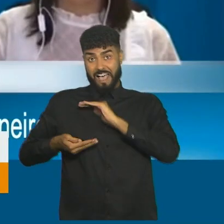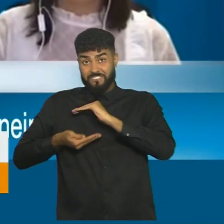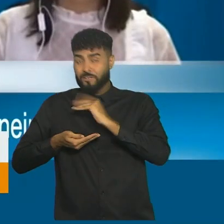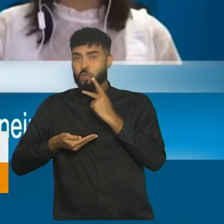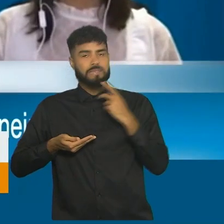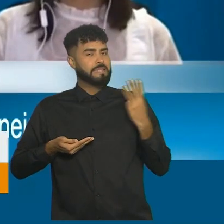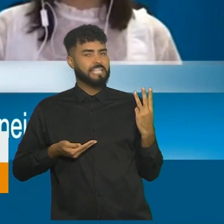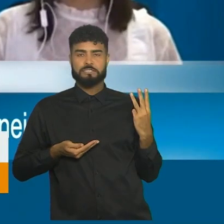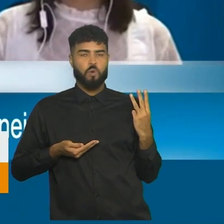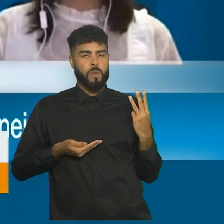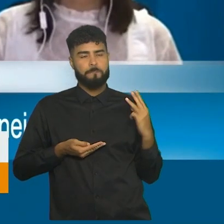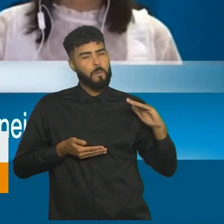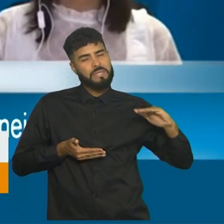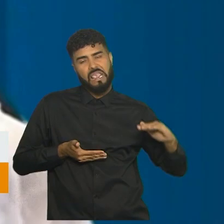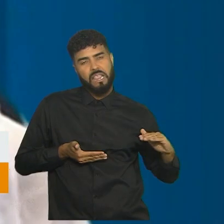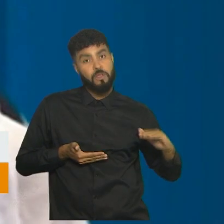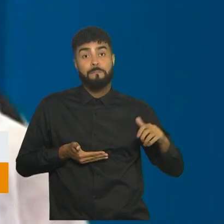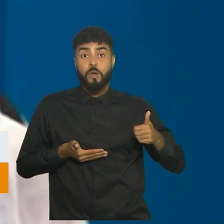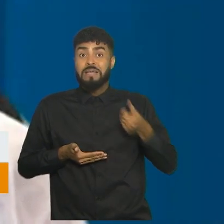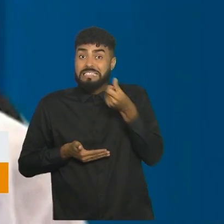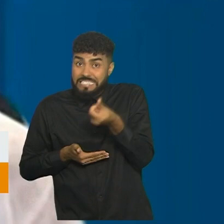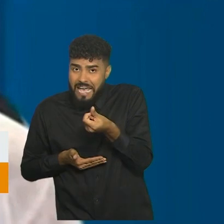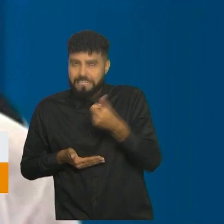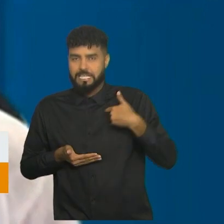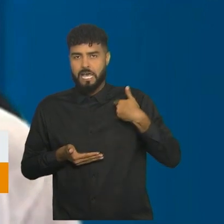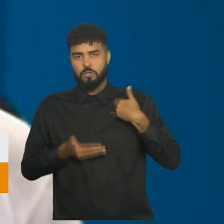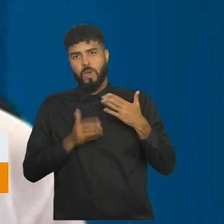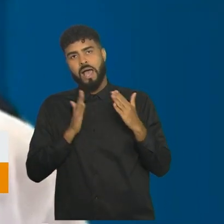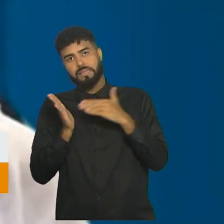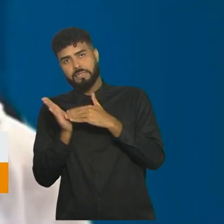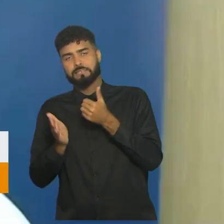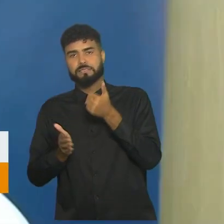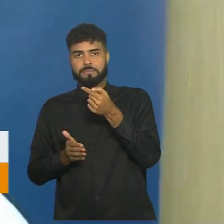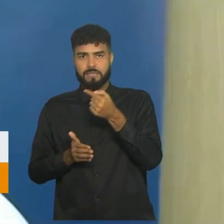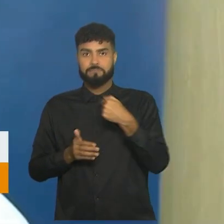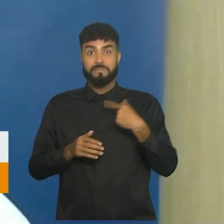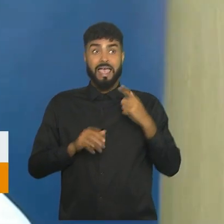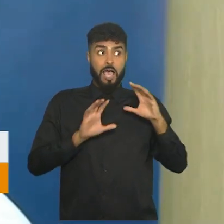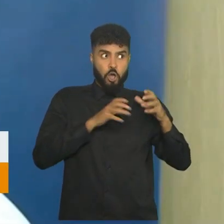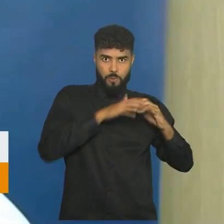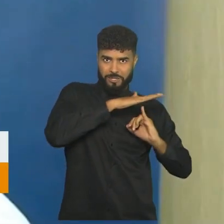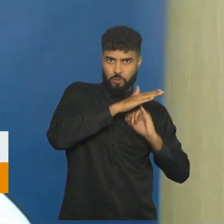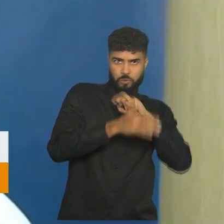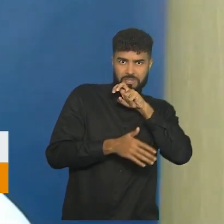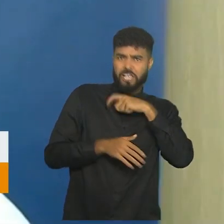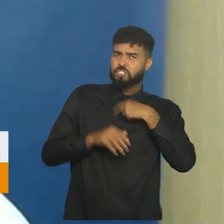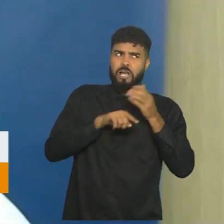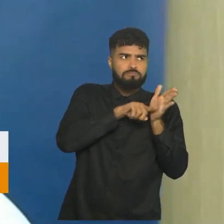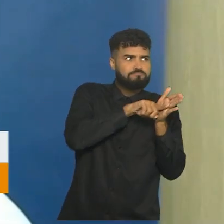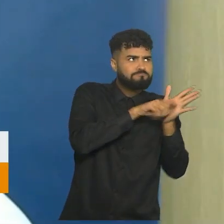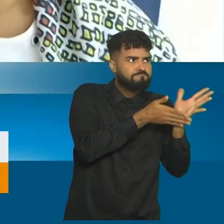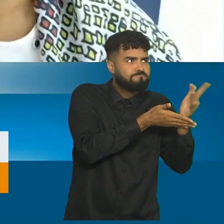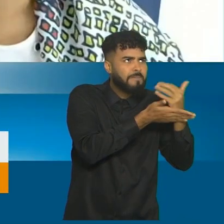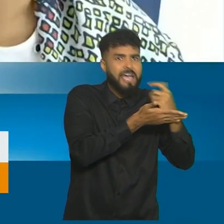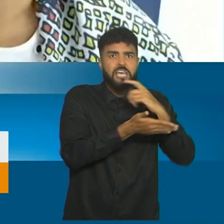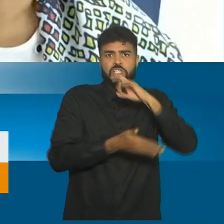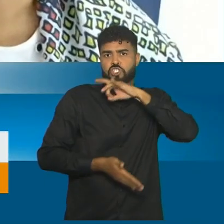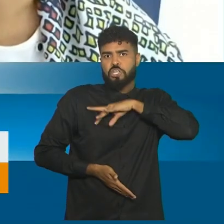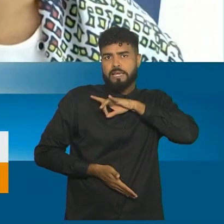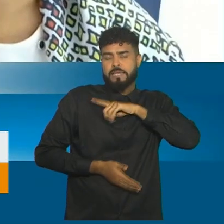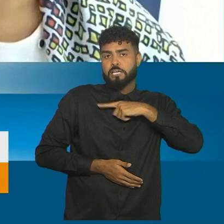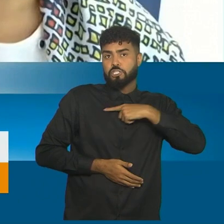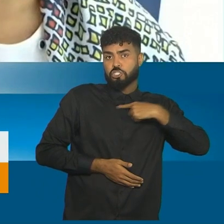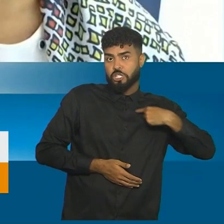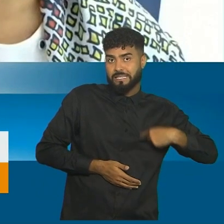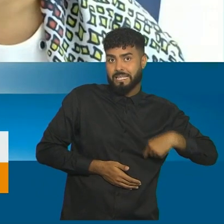essa orientação, os técnicos da agência consideraram estudos feitos em vários países do mundo, inclusive Chile, China, Turquia e África do